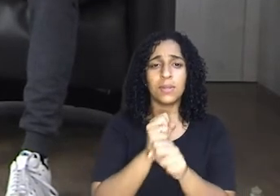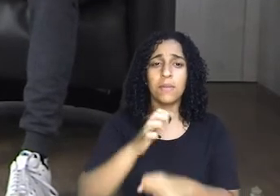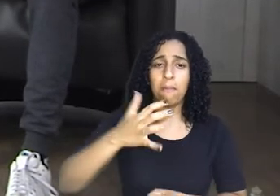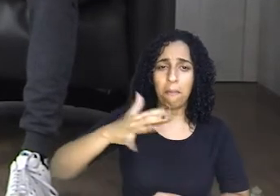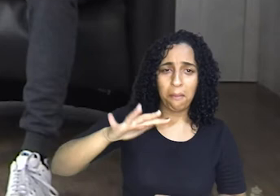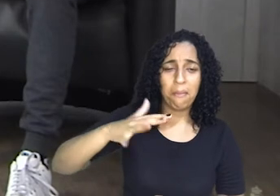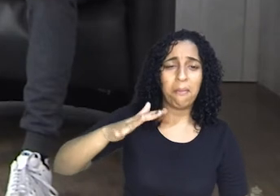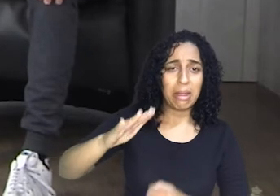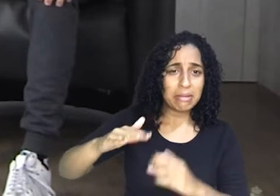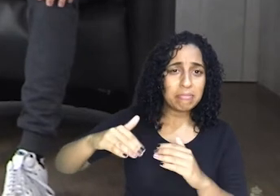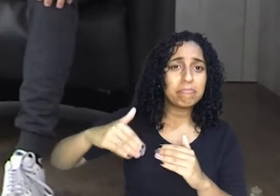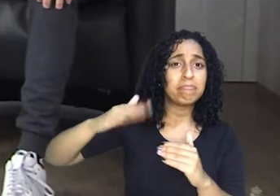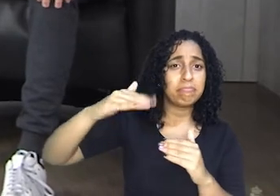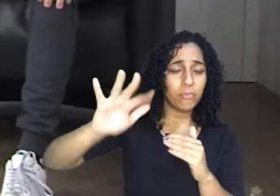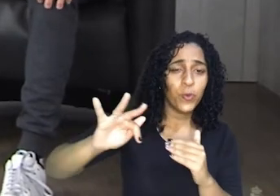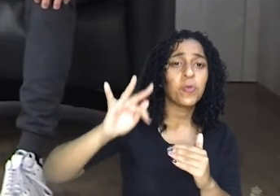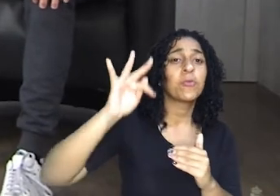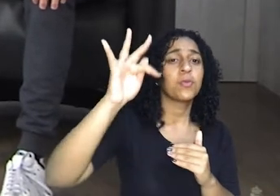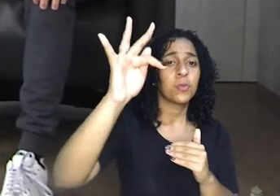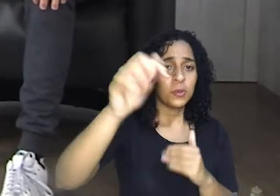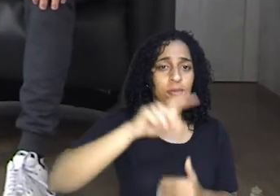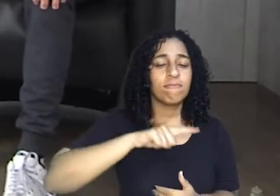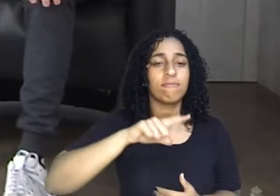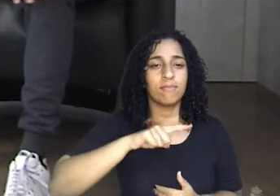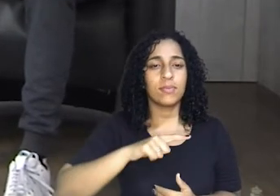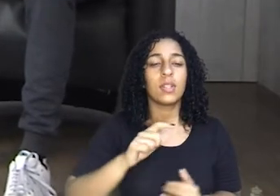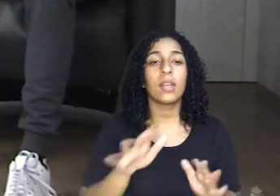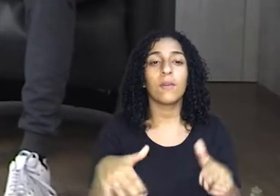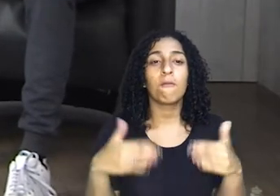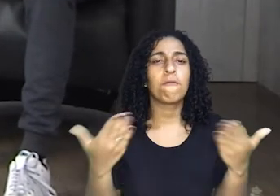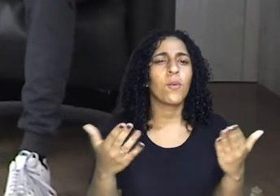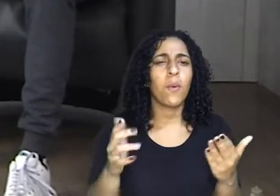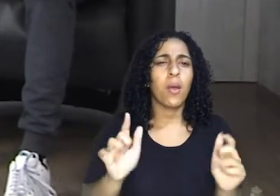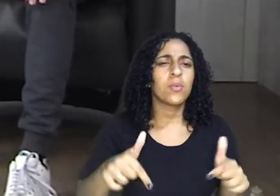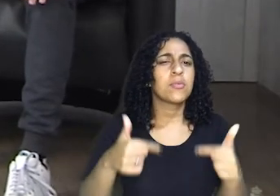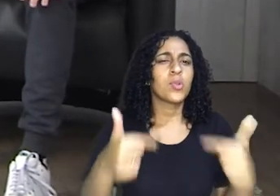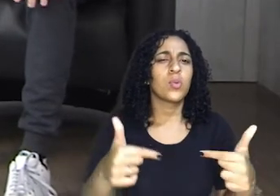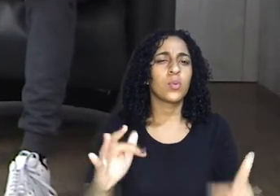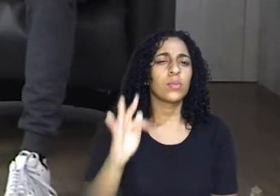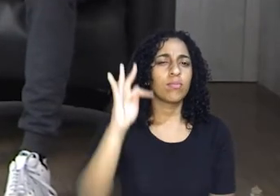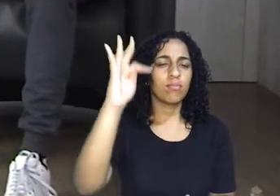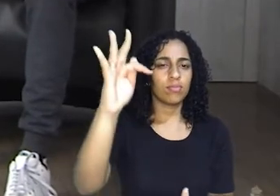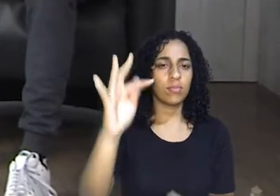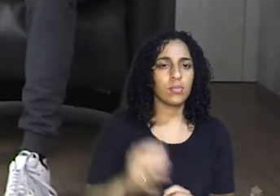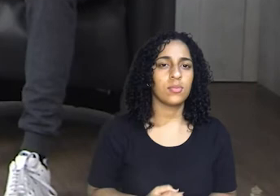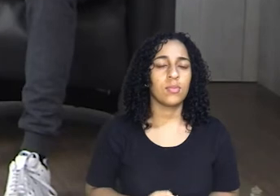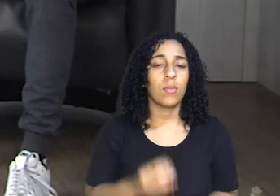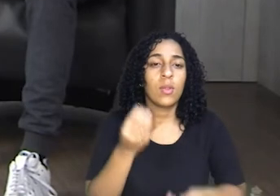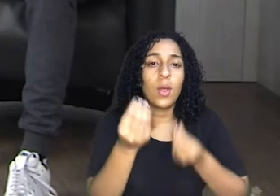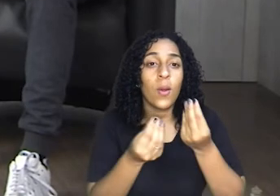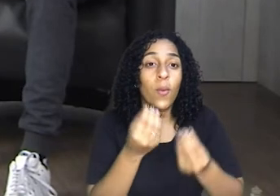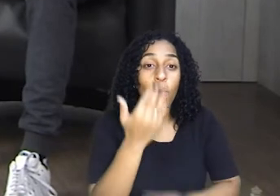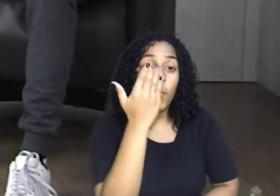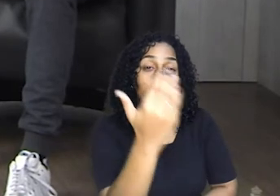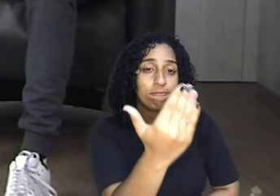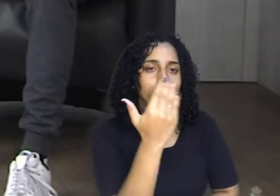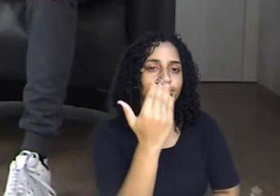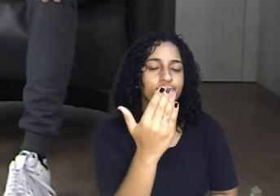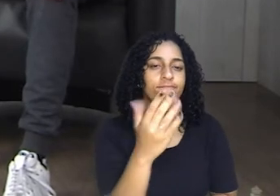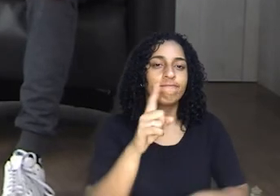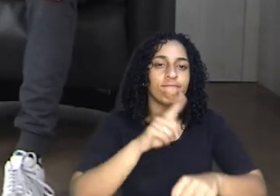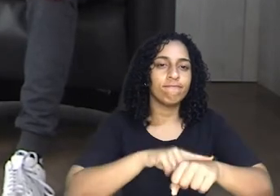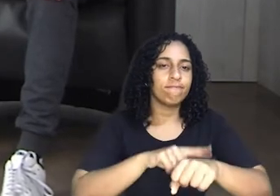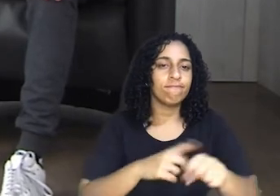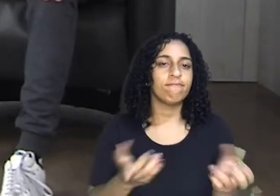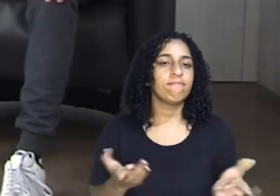acredito que temos mais alguns pela frente né Então quais as nossas próximas lutas e como que a gente deve